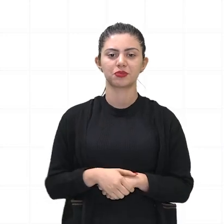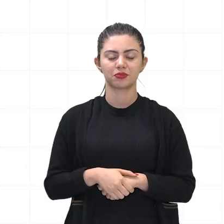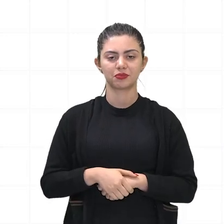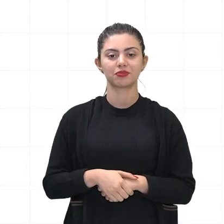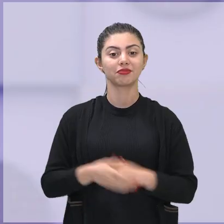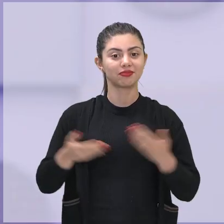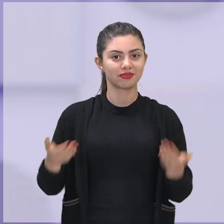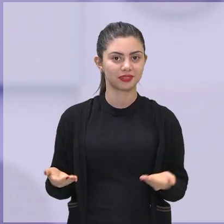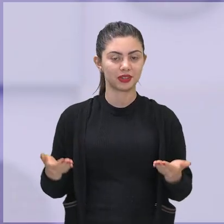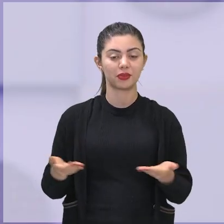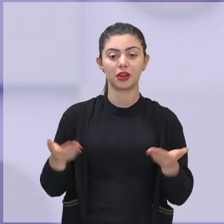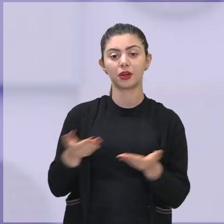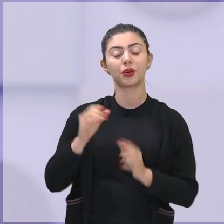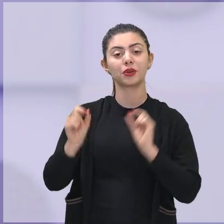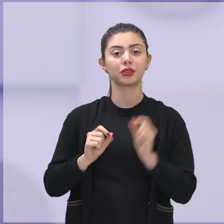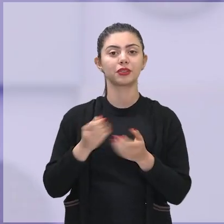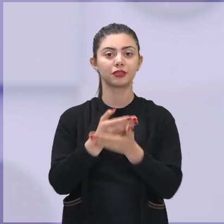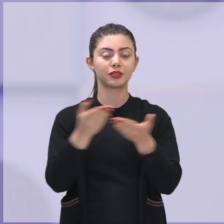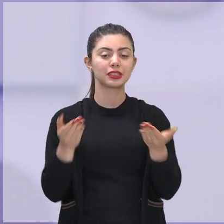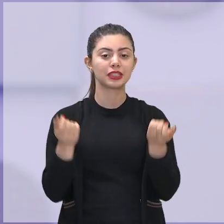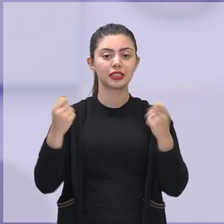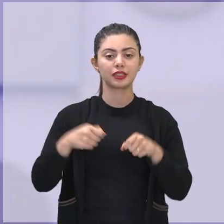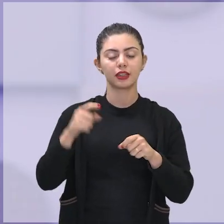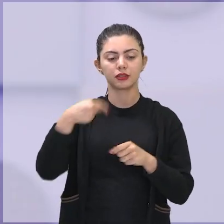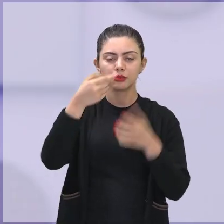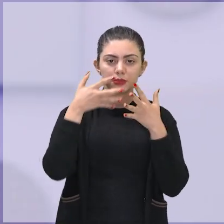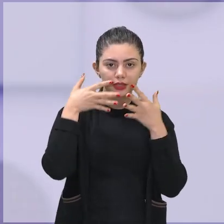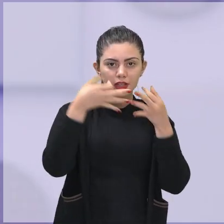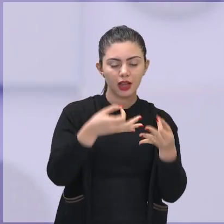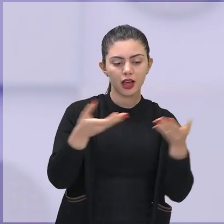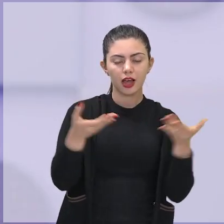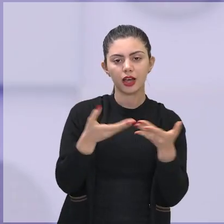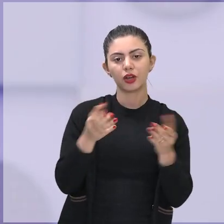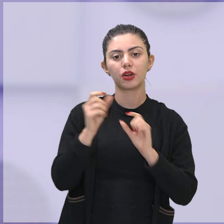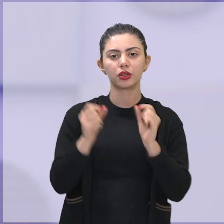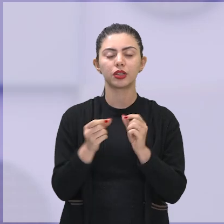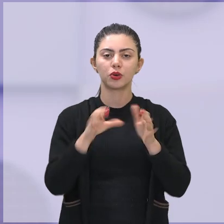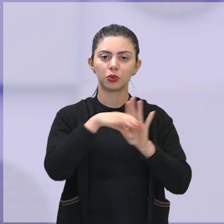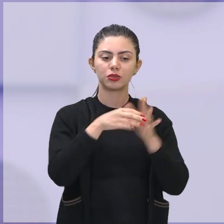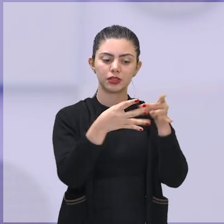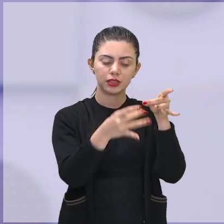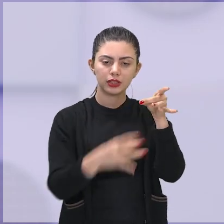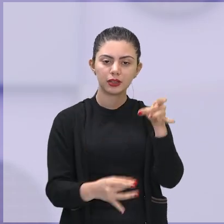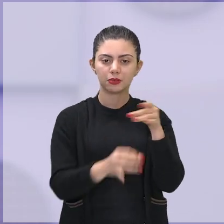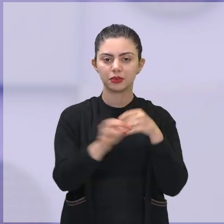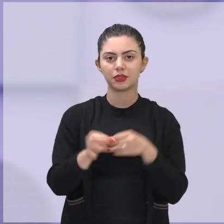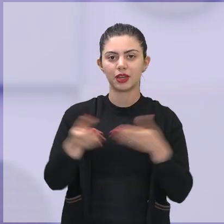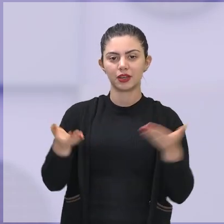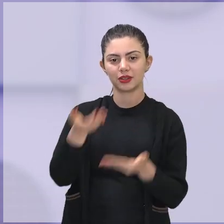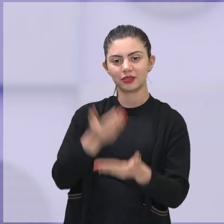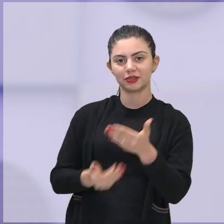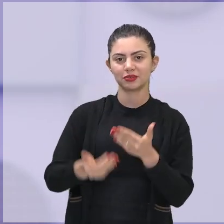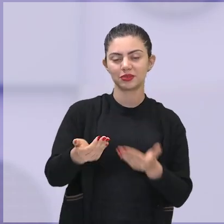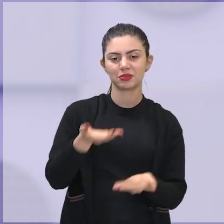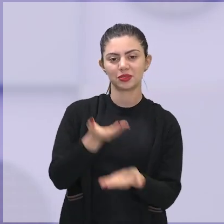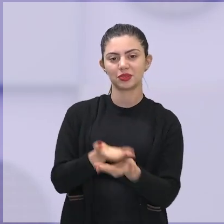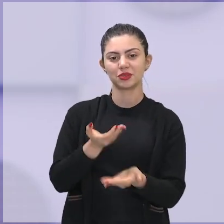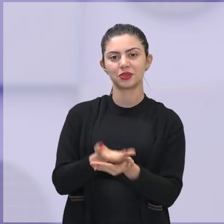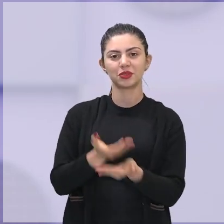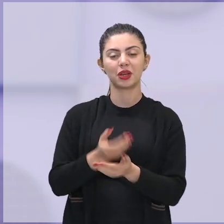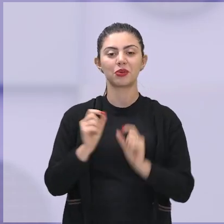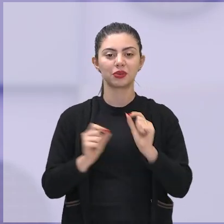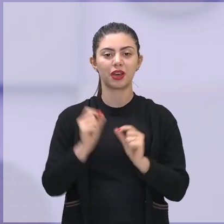manifestações de fé. Então, queremos que você possa olhar com muita atenção cada dado desta aula de hoje e